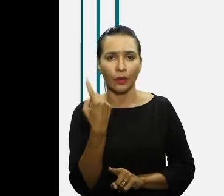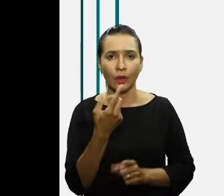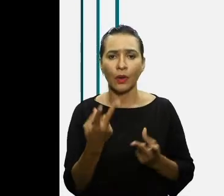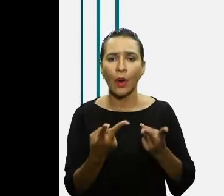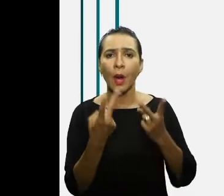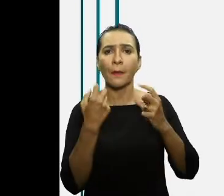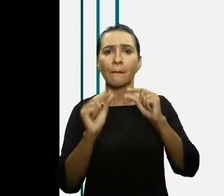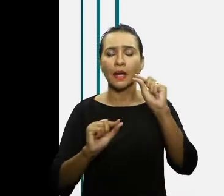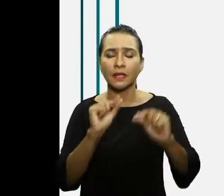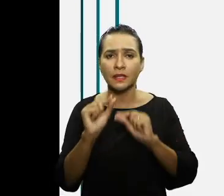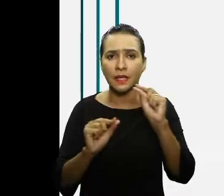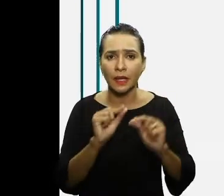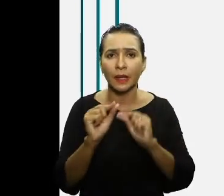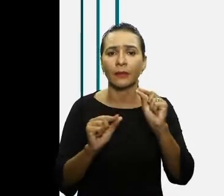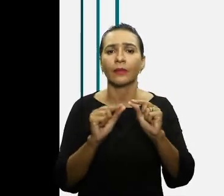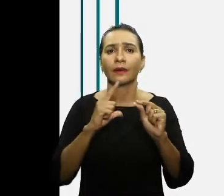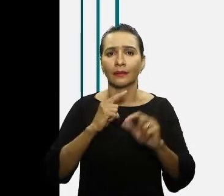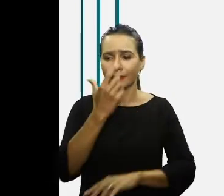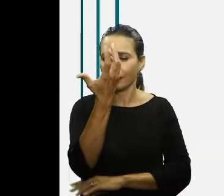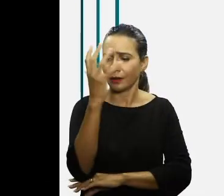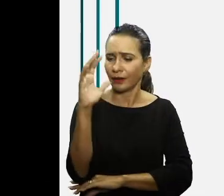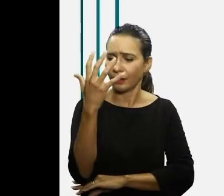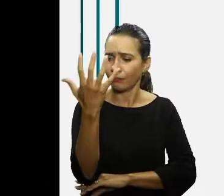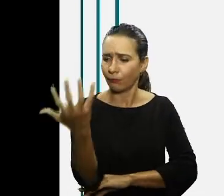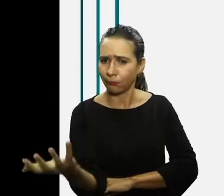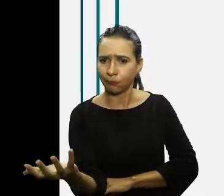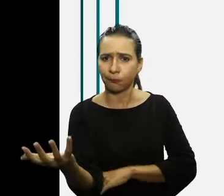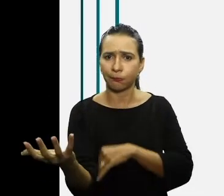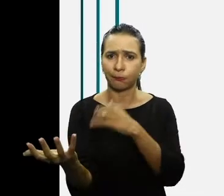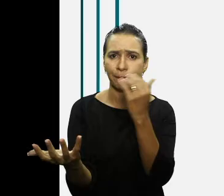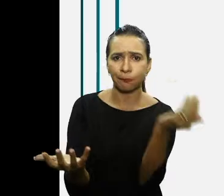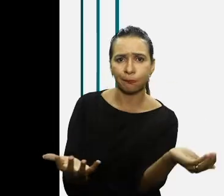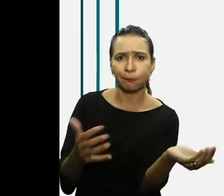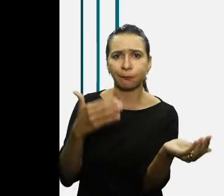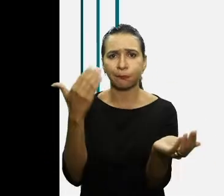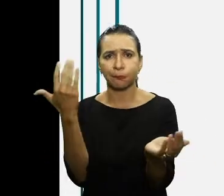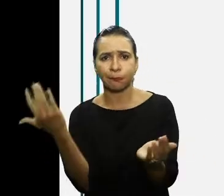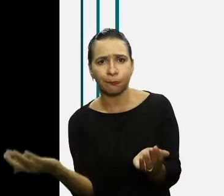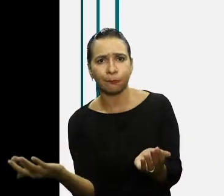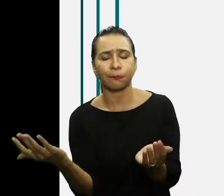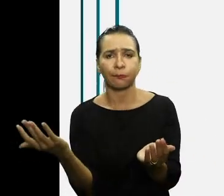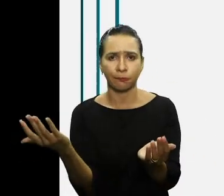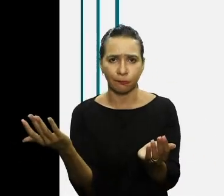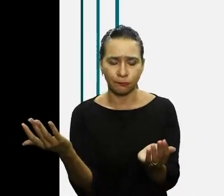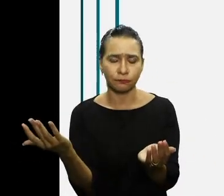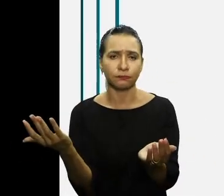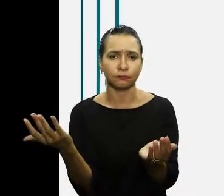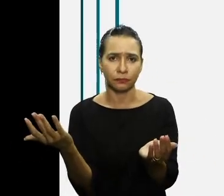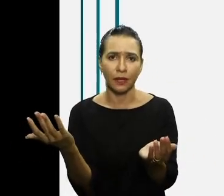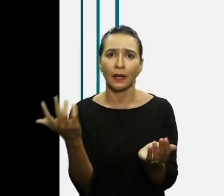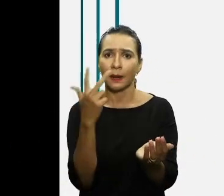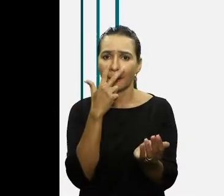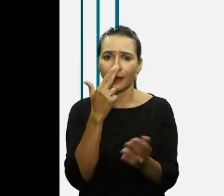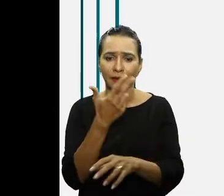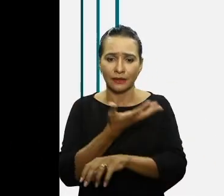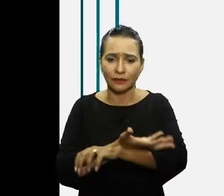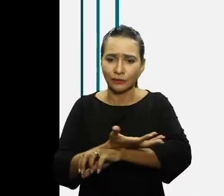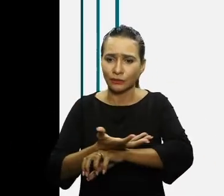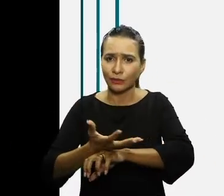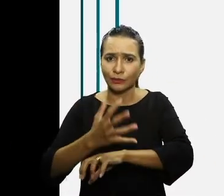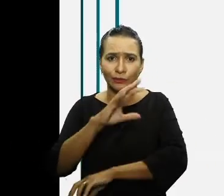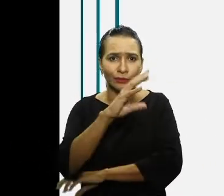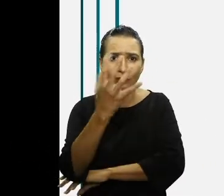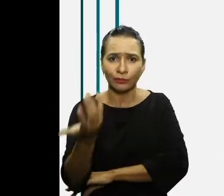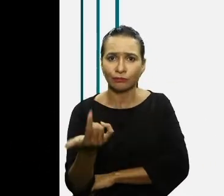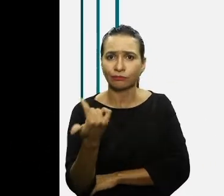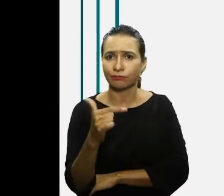pode perceber também algumas árvores que foram cortadas, provavelmente áreas que foram desmatadas. E